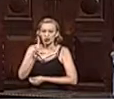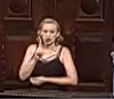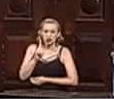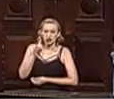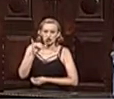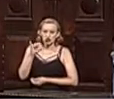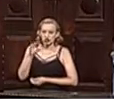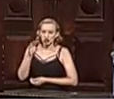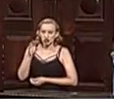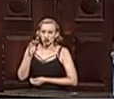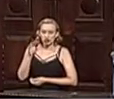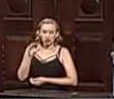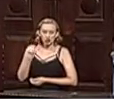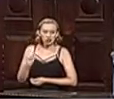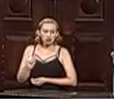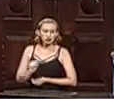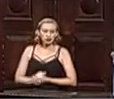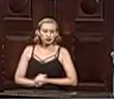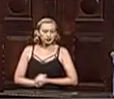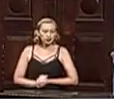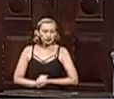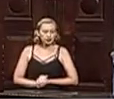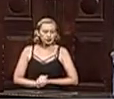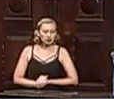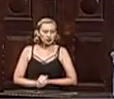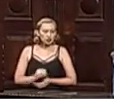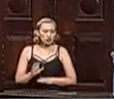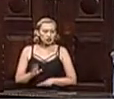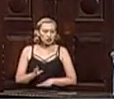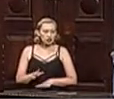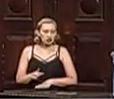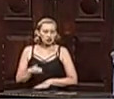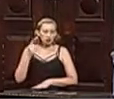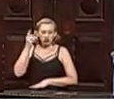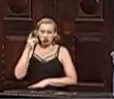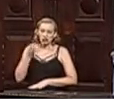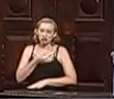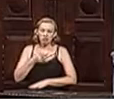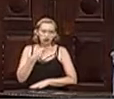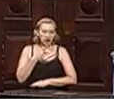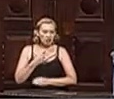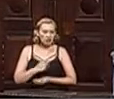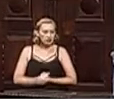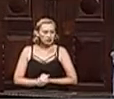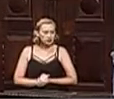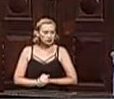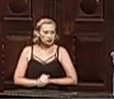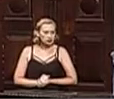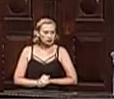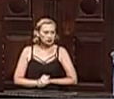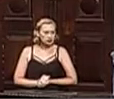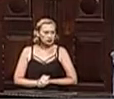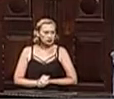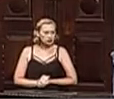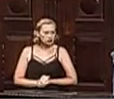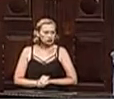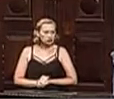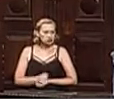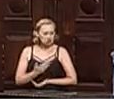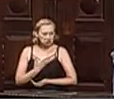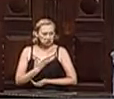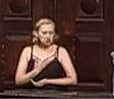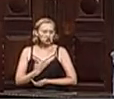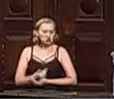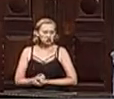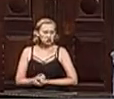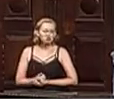senhor deputado. Deputado, eu queria parabenizar, até porque Vossa Excelência é um grande conhecedor, um grande estudioso e sabe